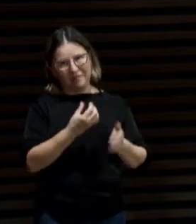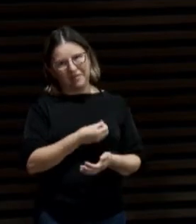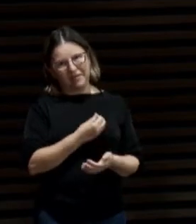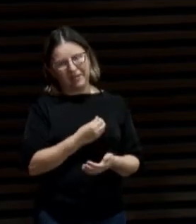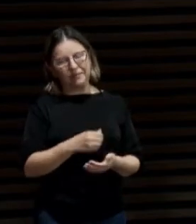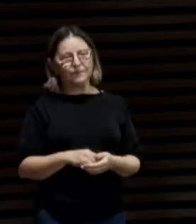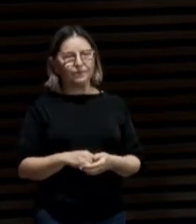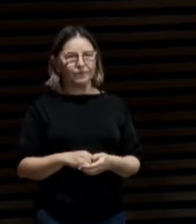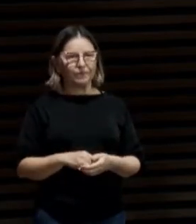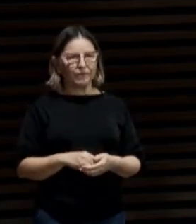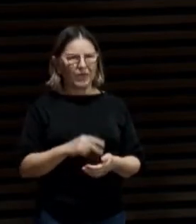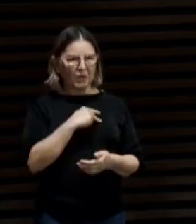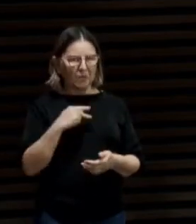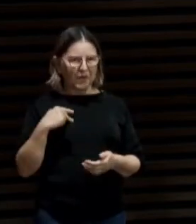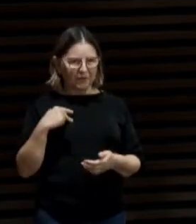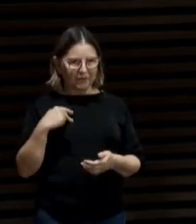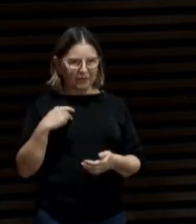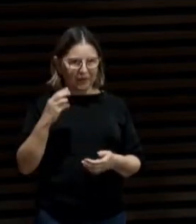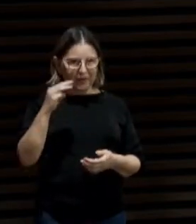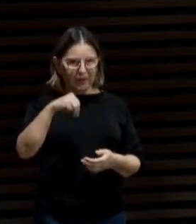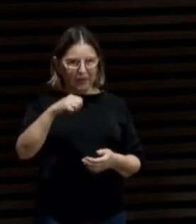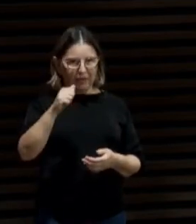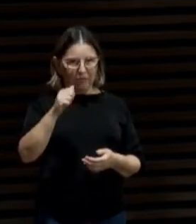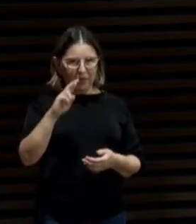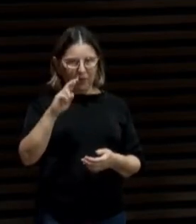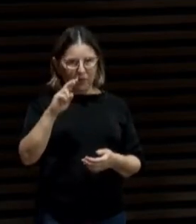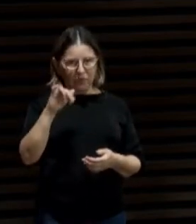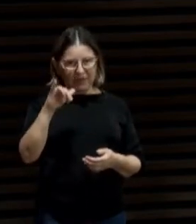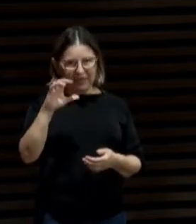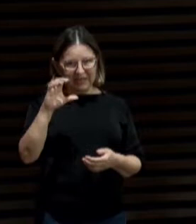Como diz o pastor Maurício, meus irmãos, não existe cristianismo Disney World.